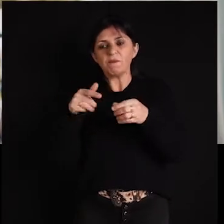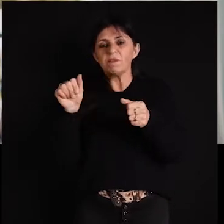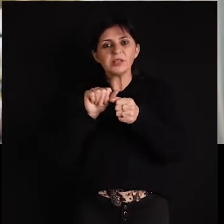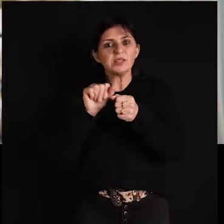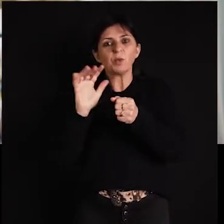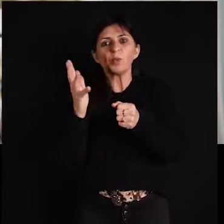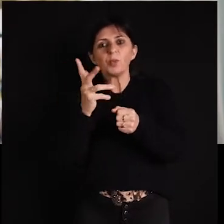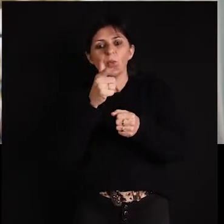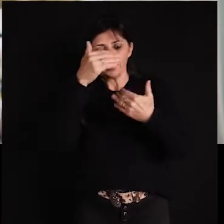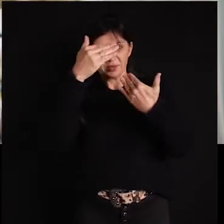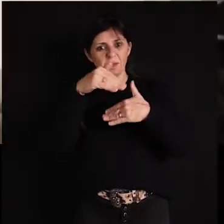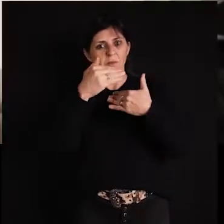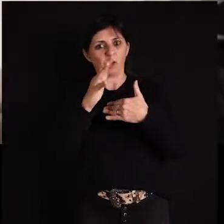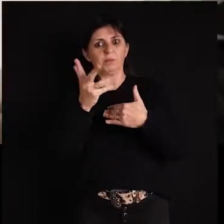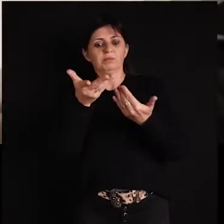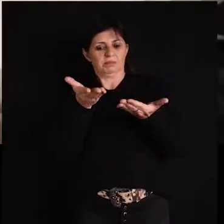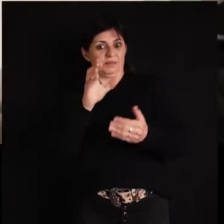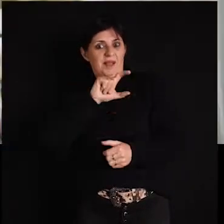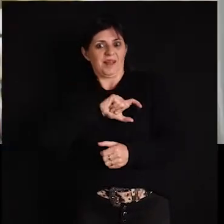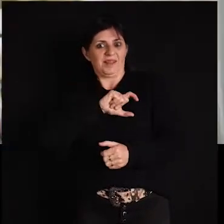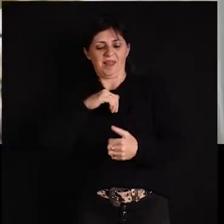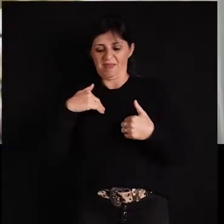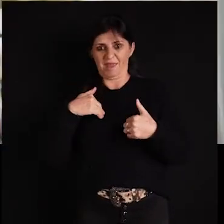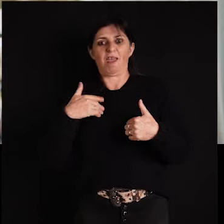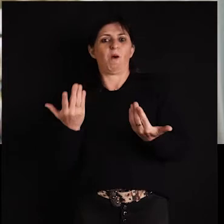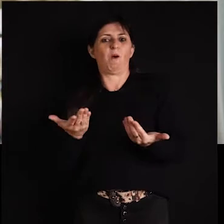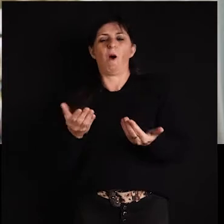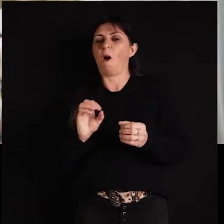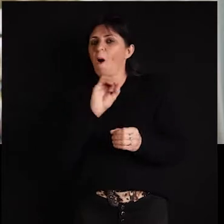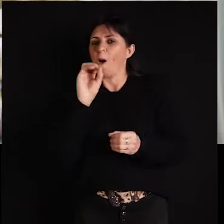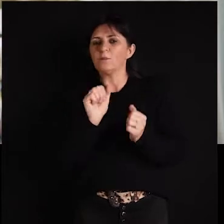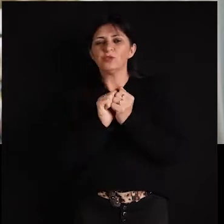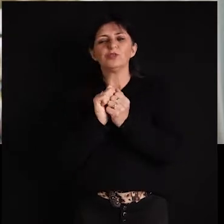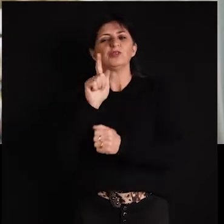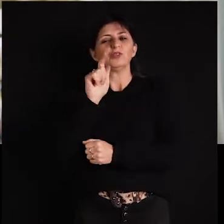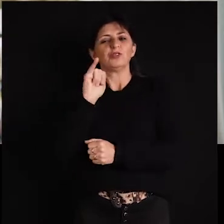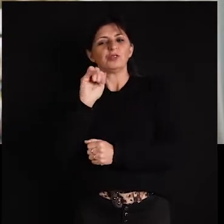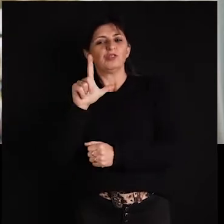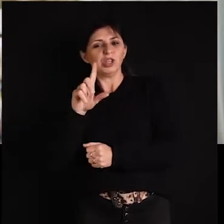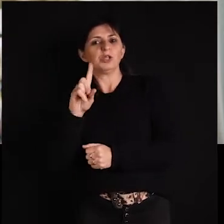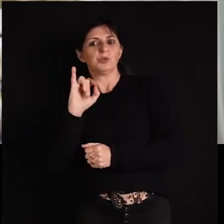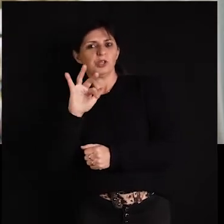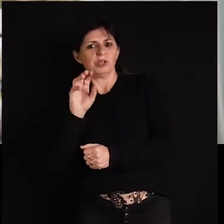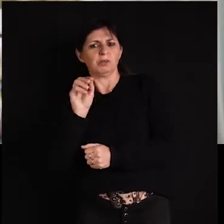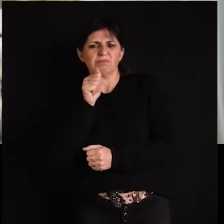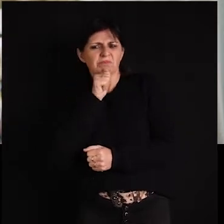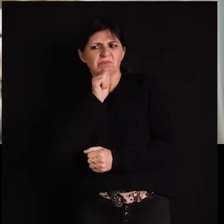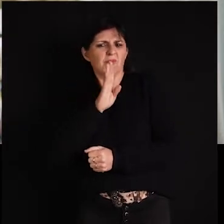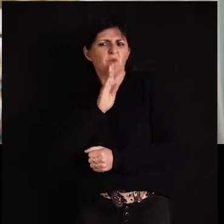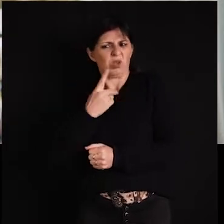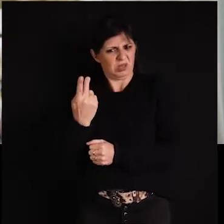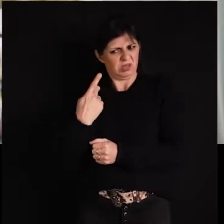para todos os que iam tirar a carteira. E eu fui com o Gildinho. O Gildinho não me conhecia, eu também não conhecia